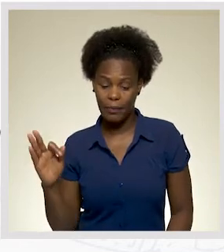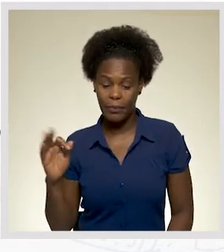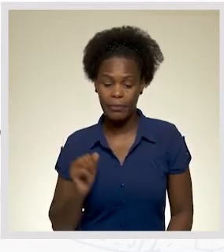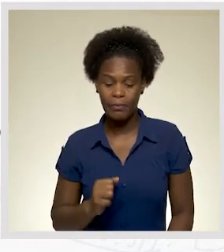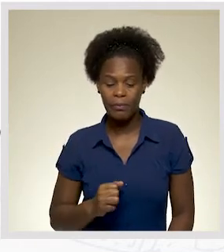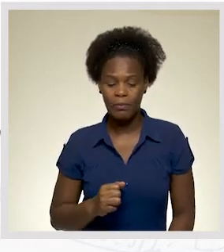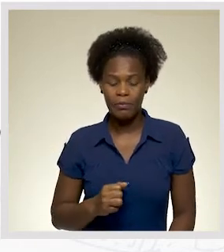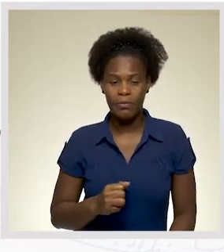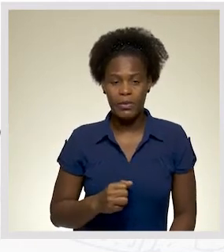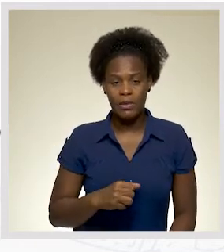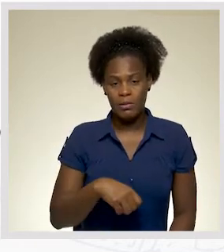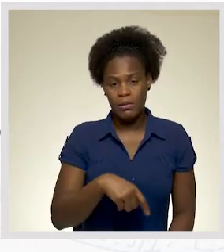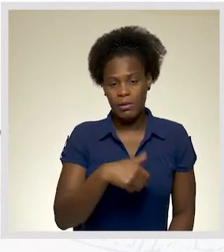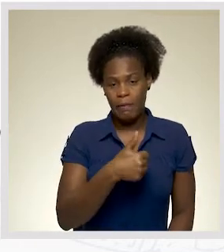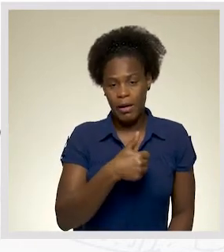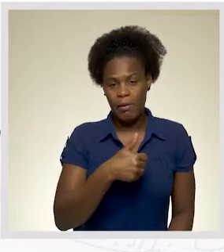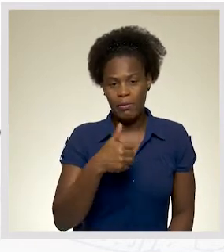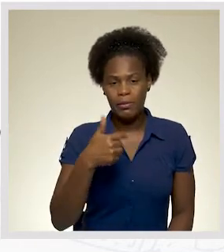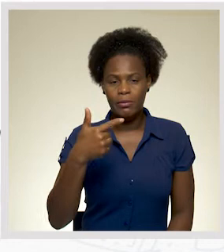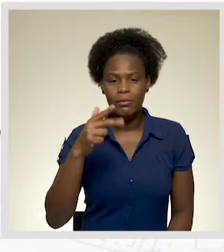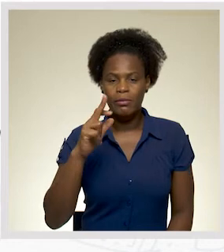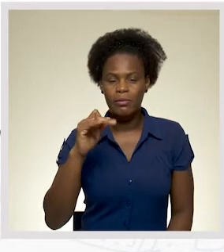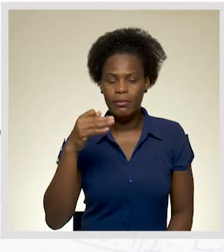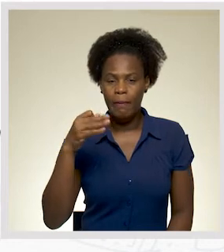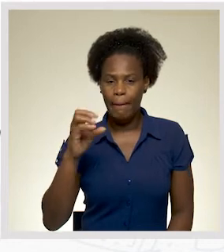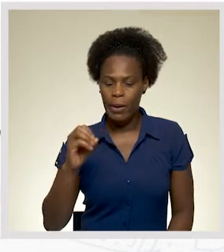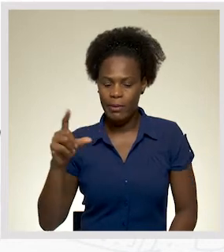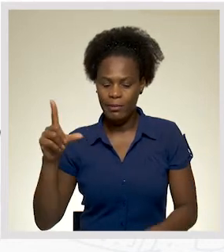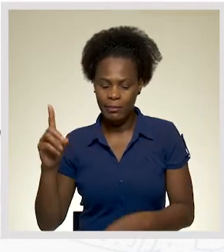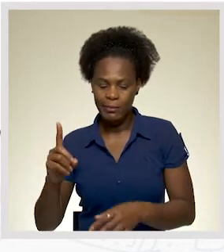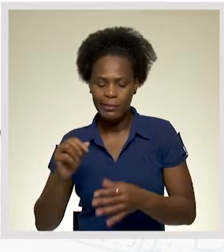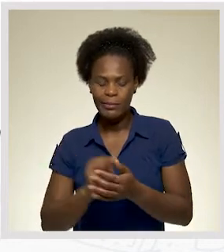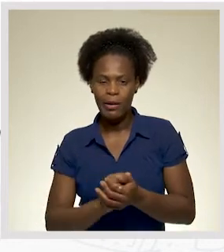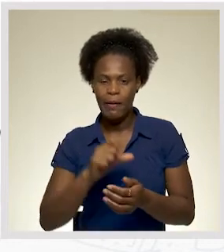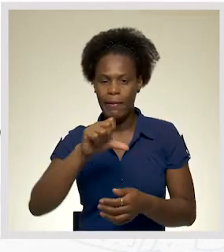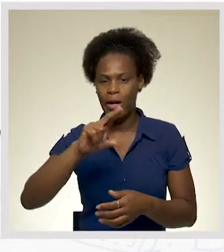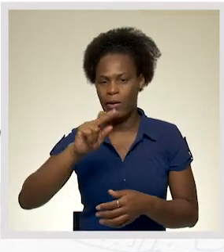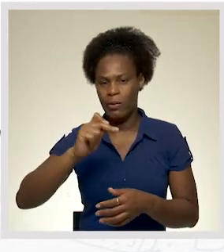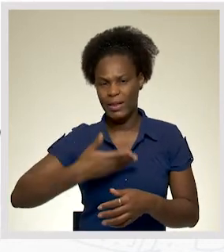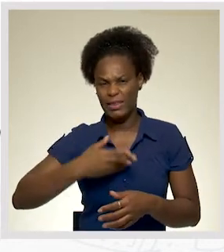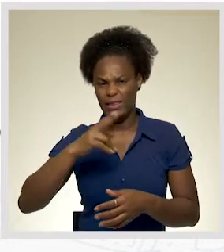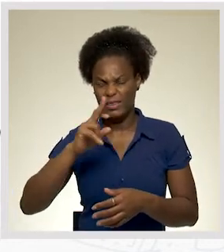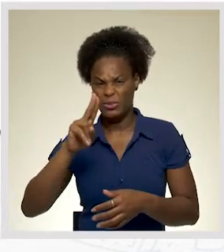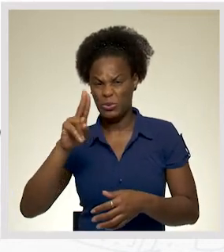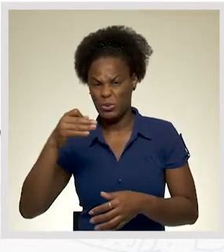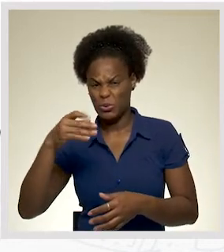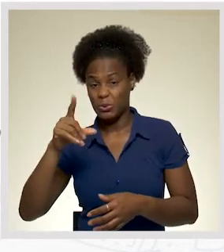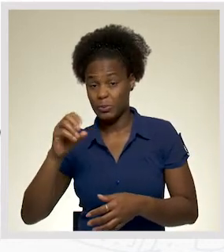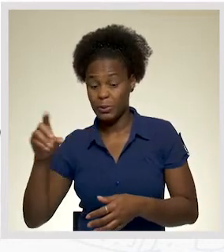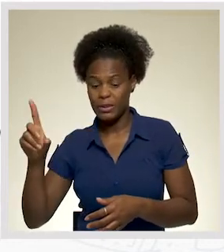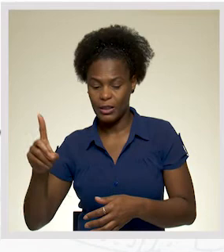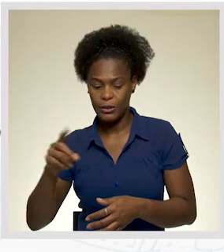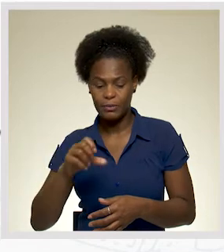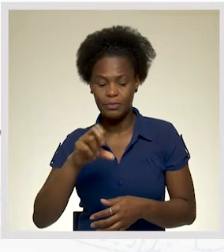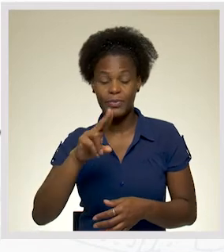o triplo de 6, o quádruplo de 6, o quíntuplo de